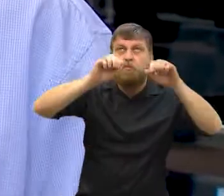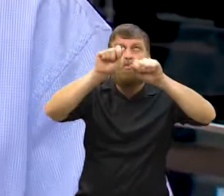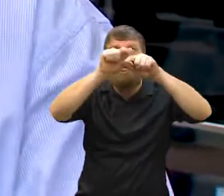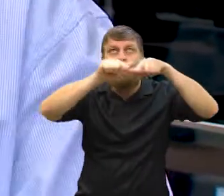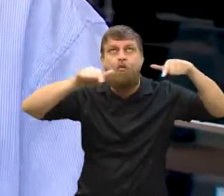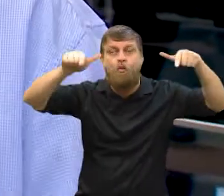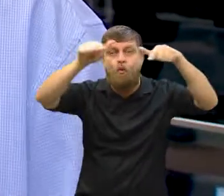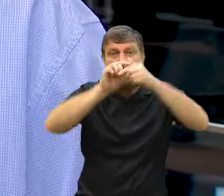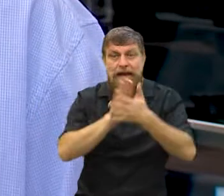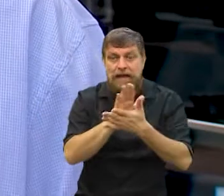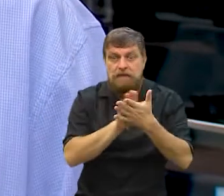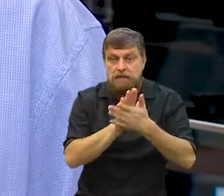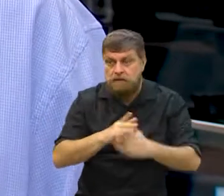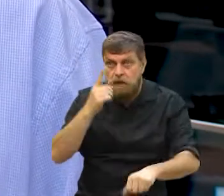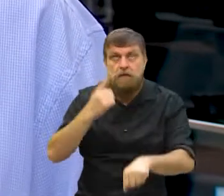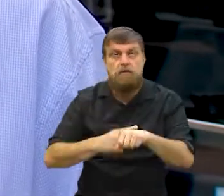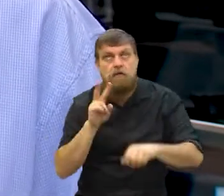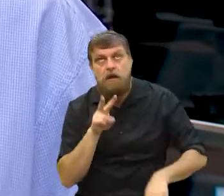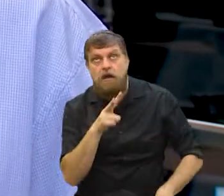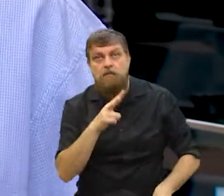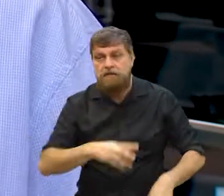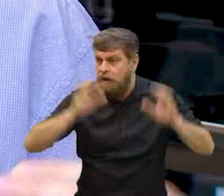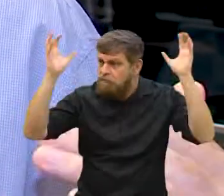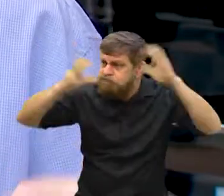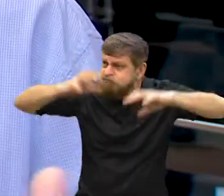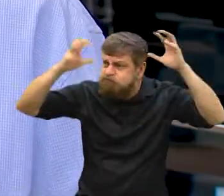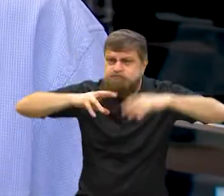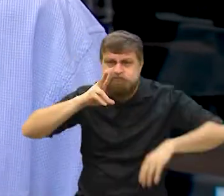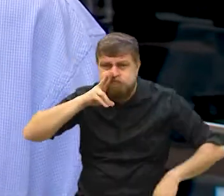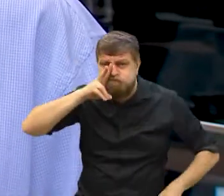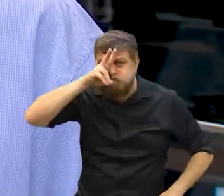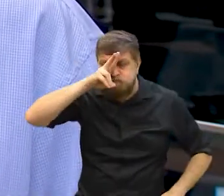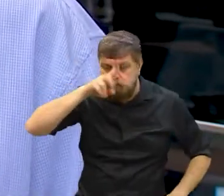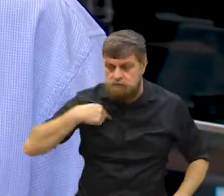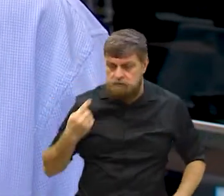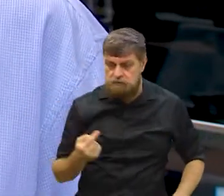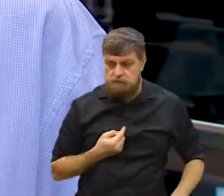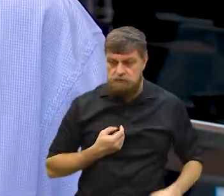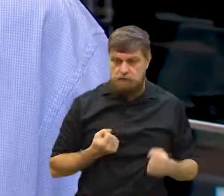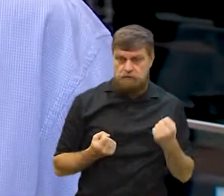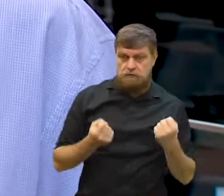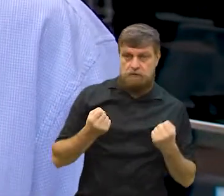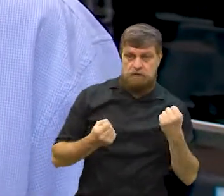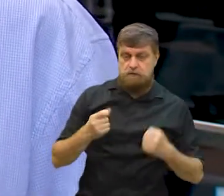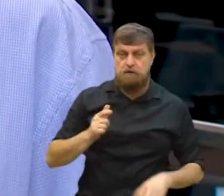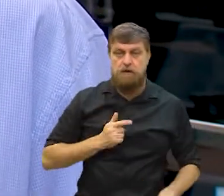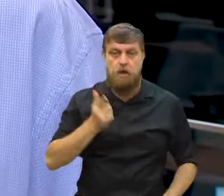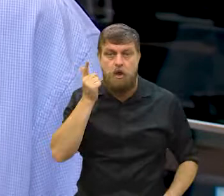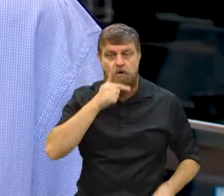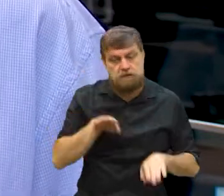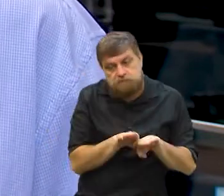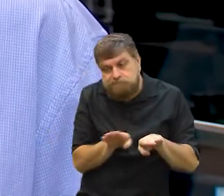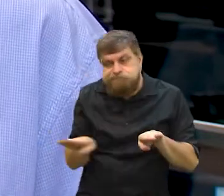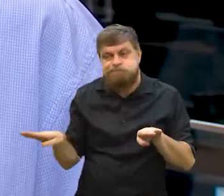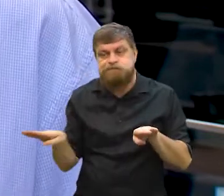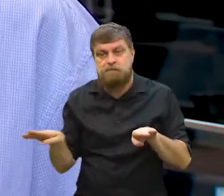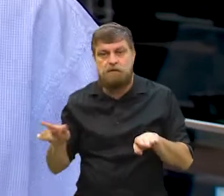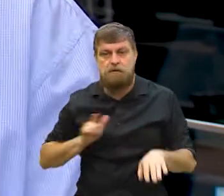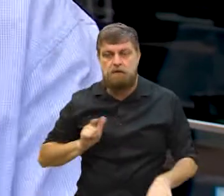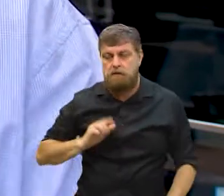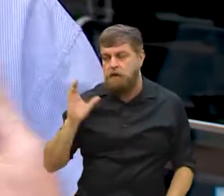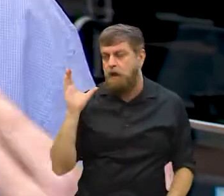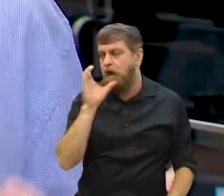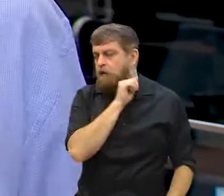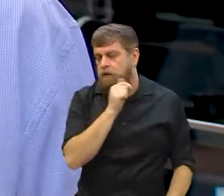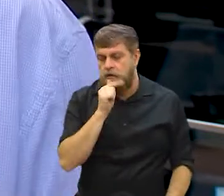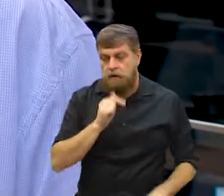sem chuva sem nada de repente quando eu vi eu falei que aquilo veio uma marola na minha frente eu tive a sorte de conseguir virar direito